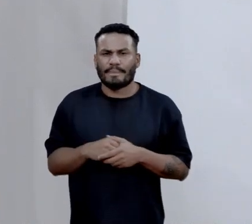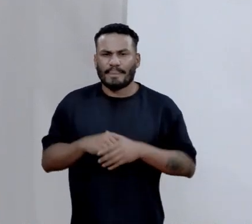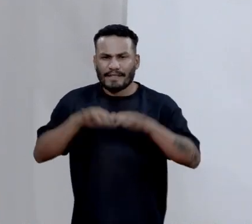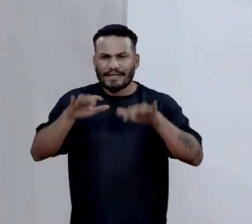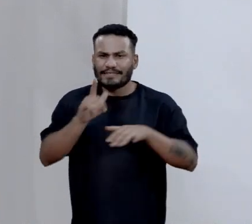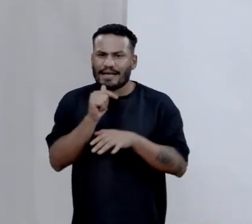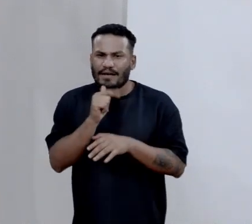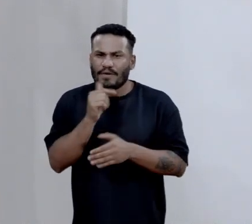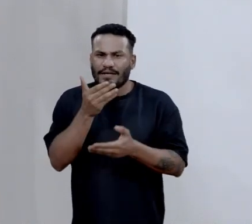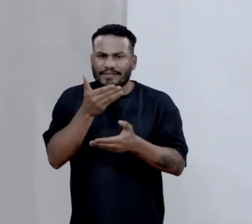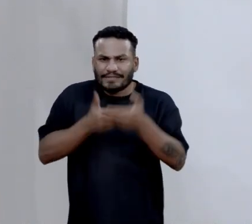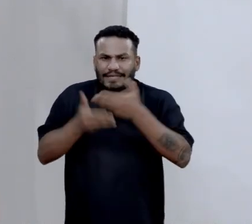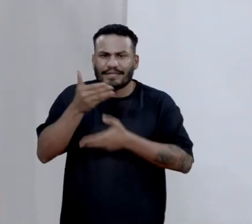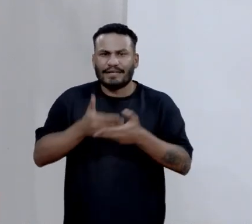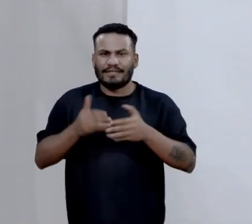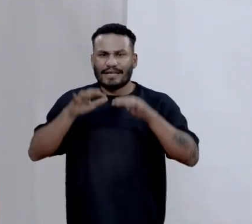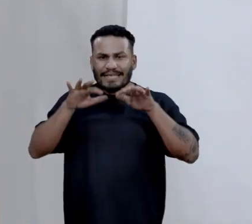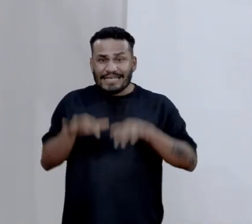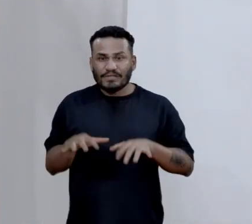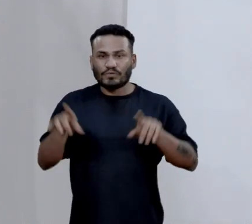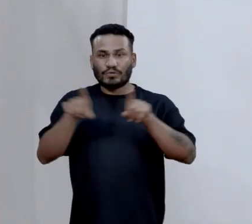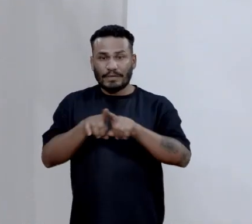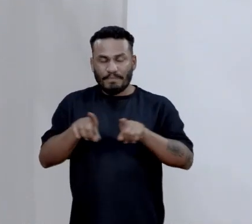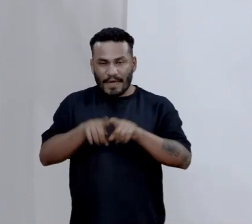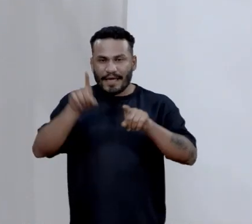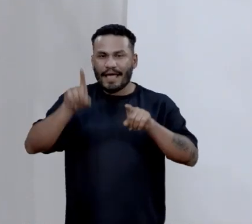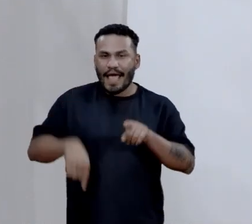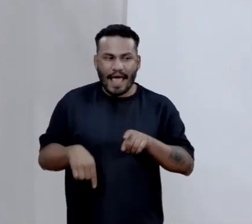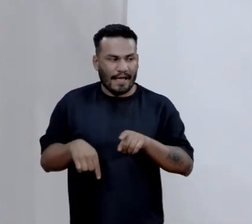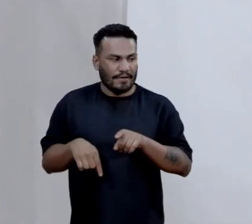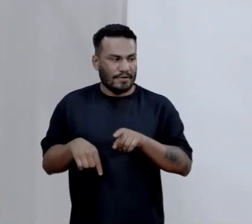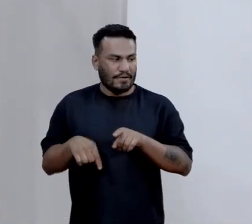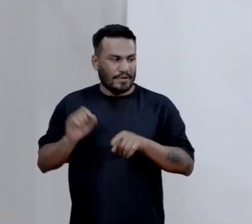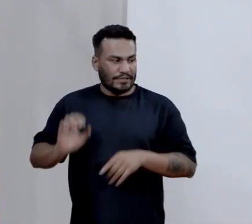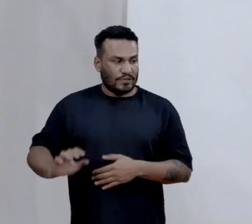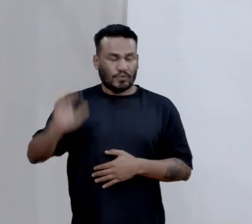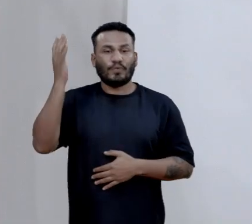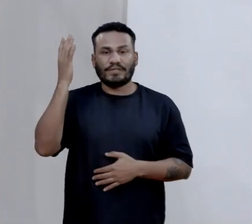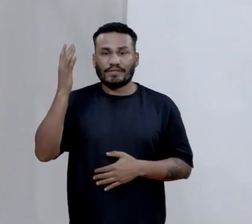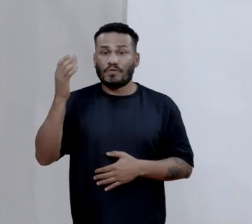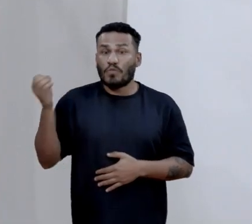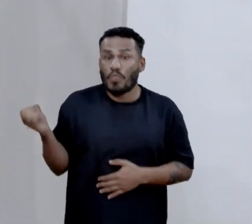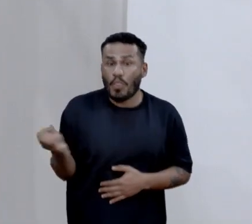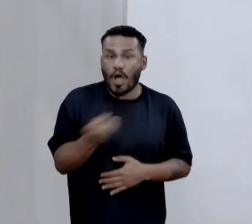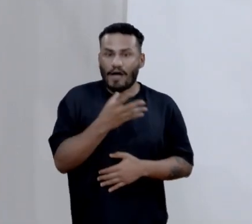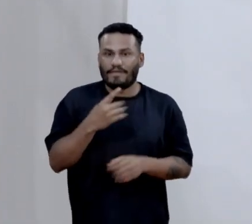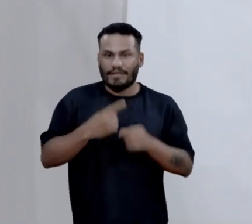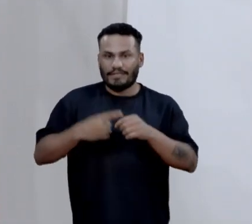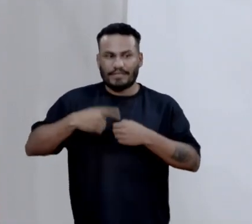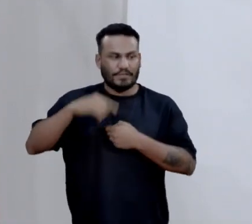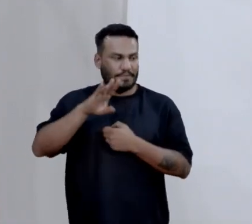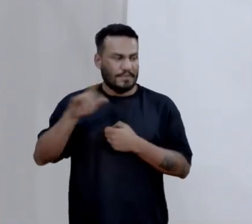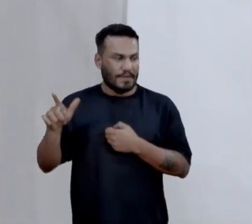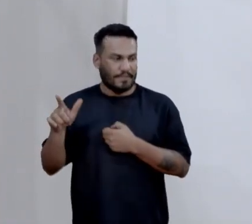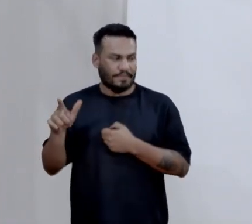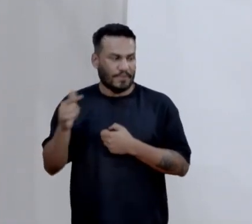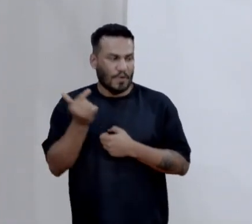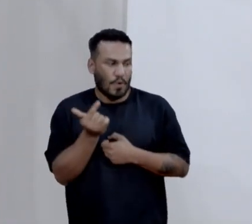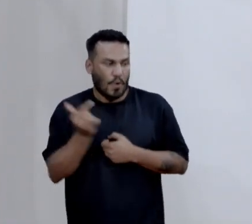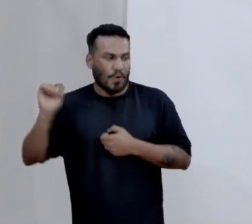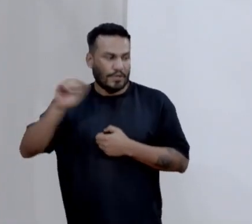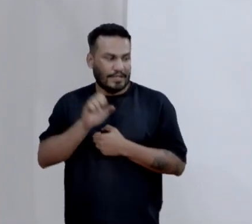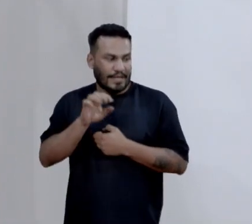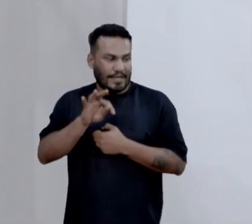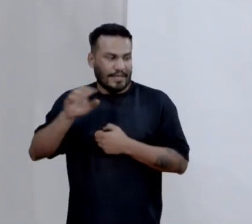dessa água que é tratada. Então, isso também é uma situação nova aqui no nosso município. A outra